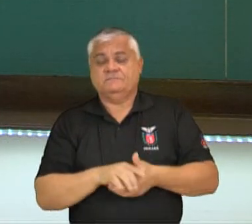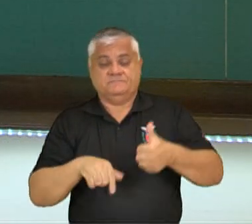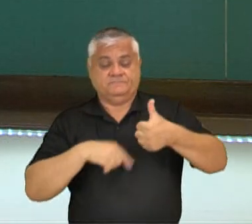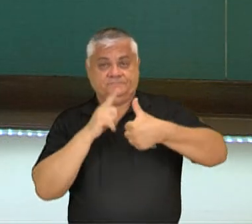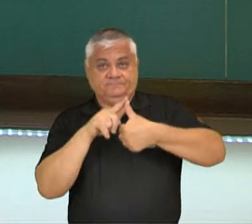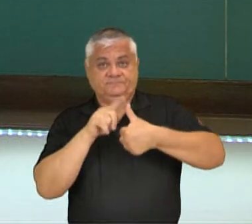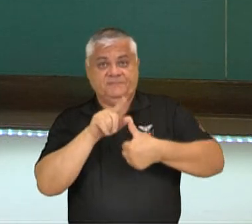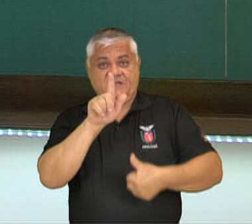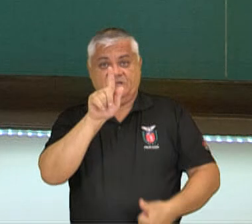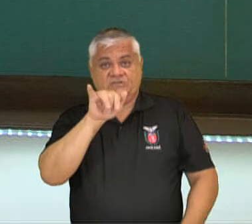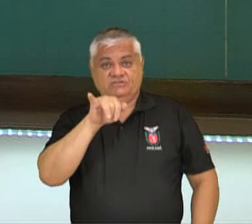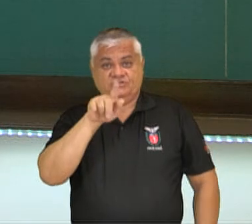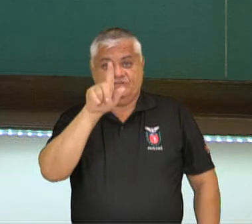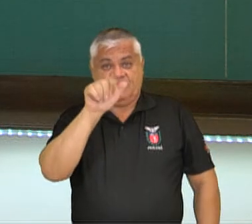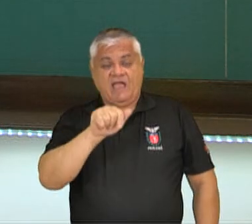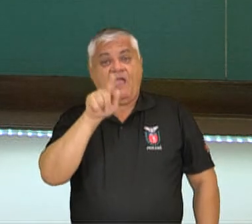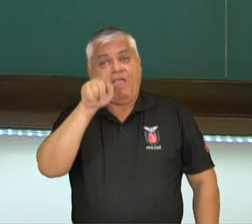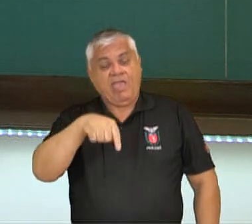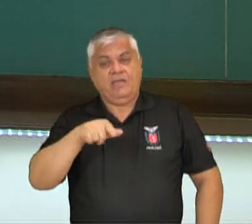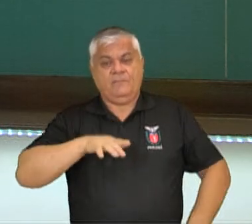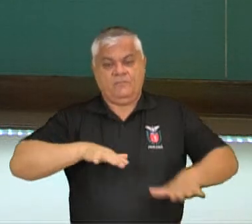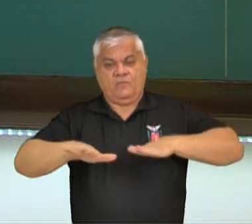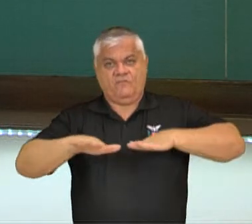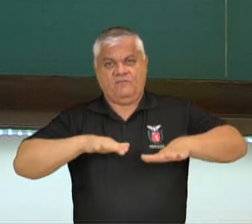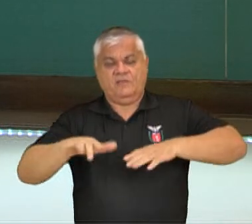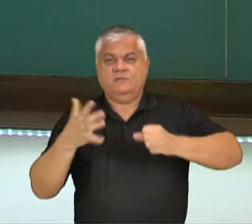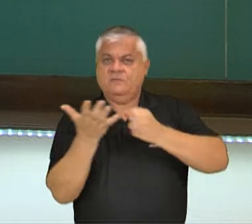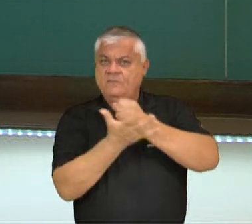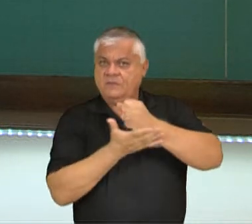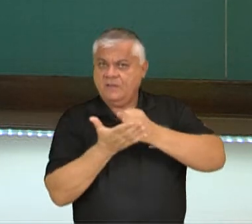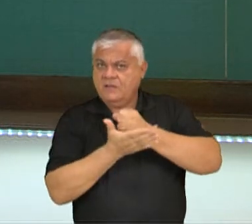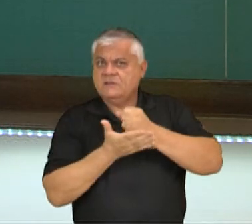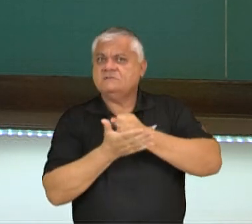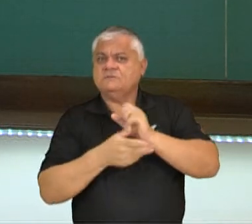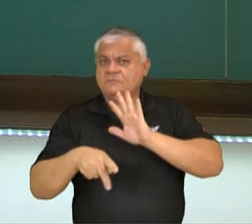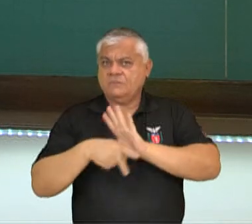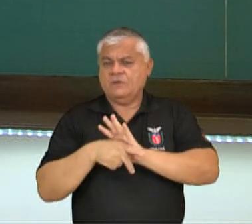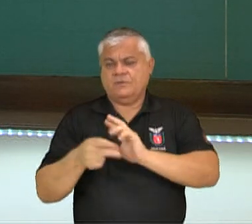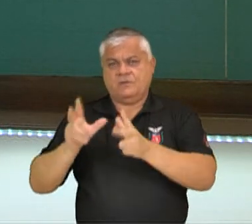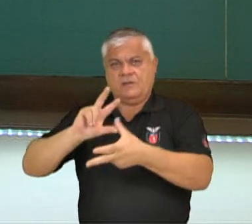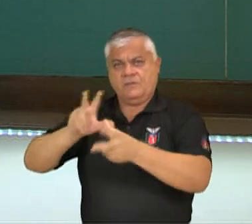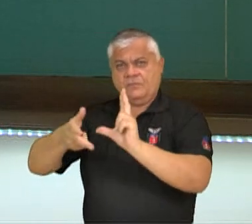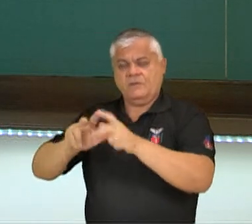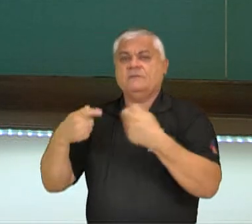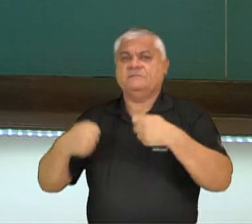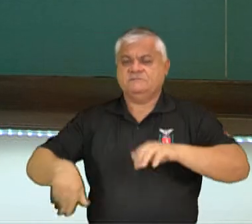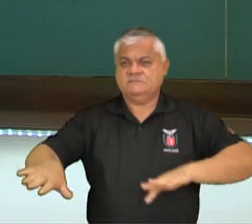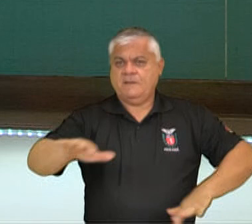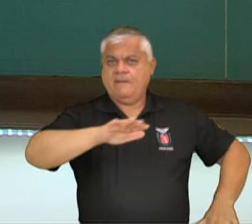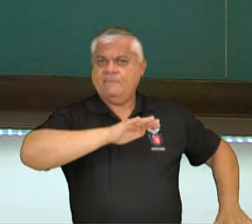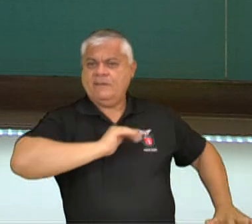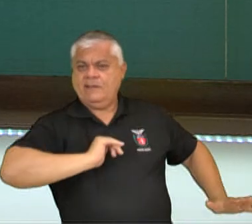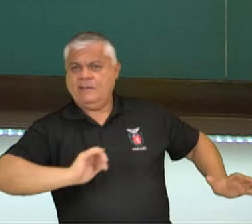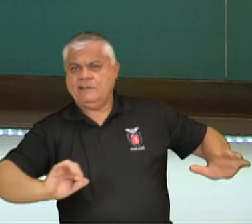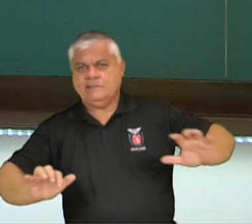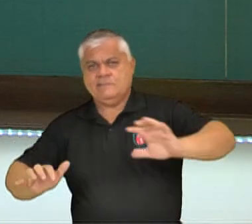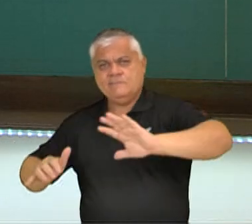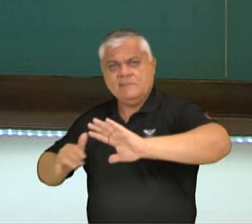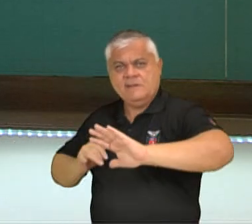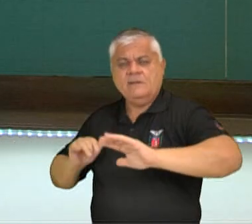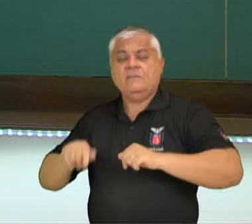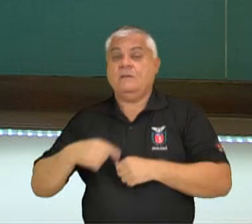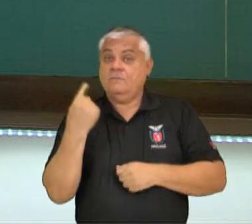Primeiro, a ginga é o movimento base da capoeira, né? Nós temos que dominar a ginga para poder